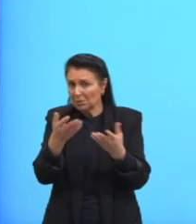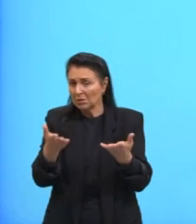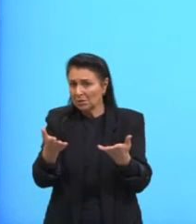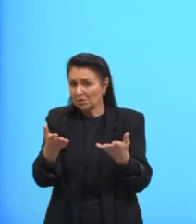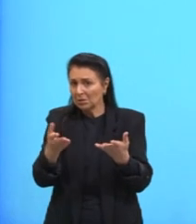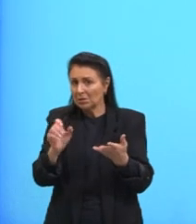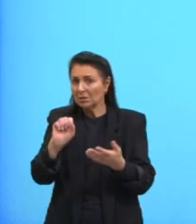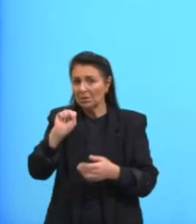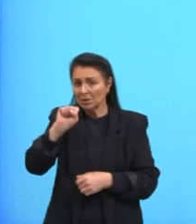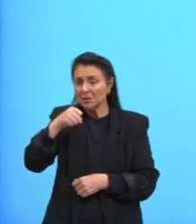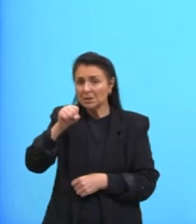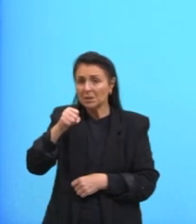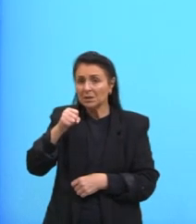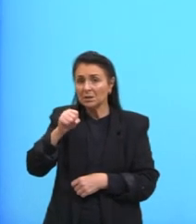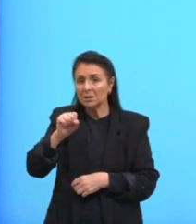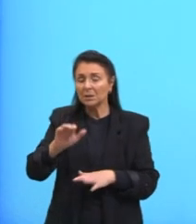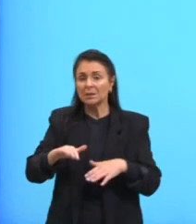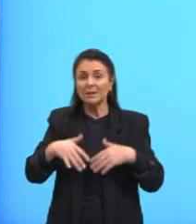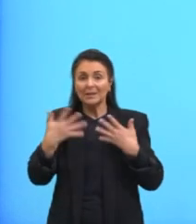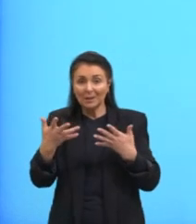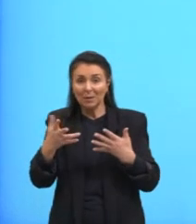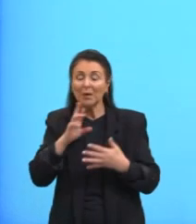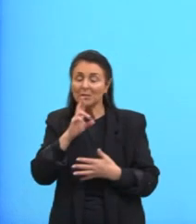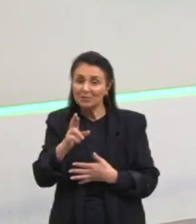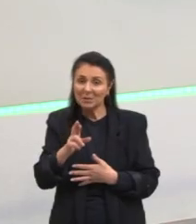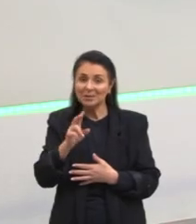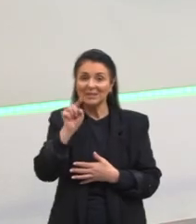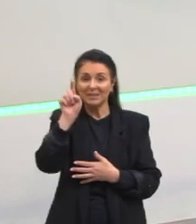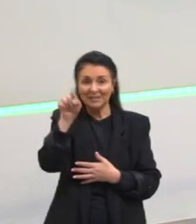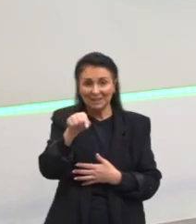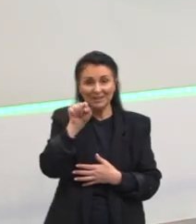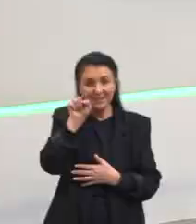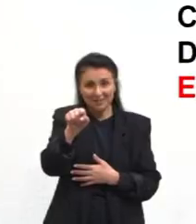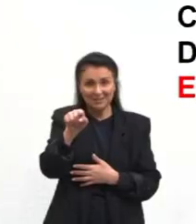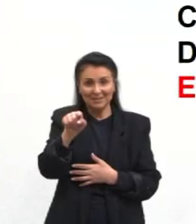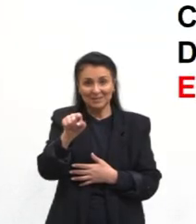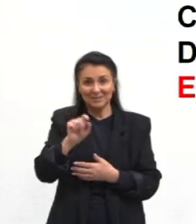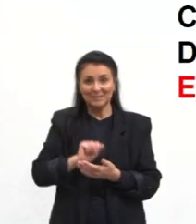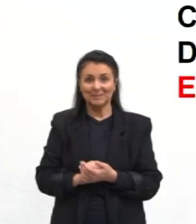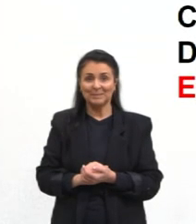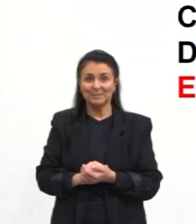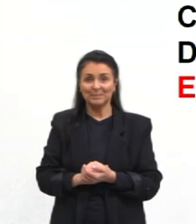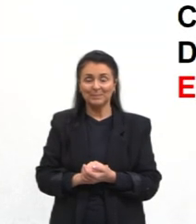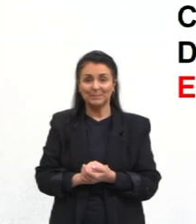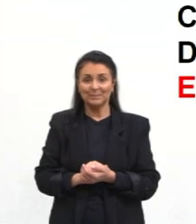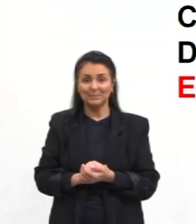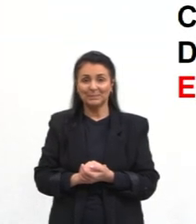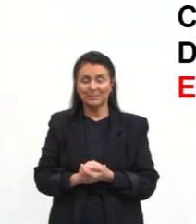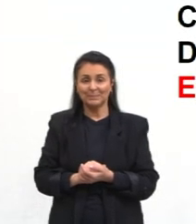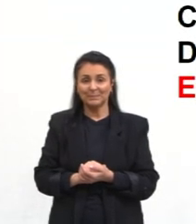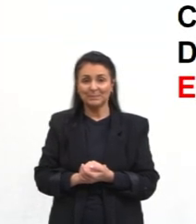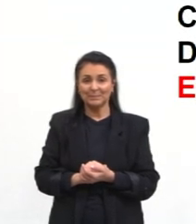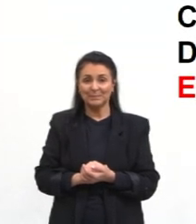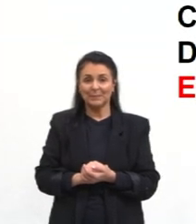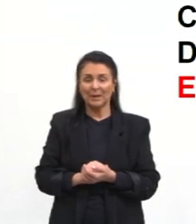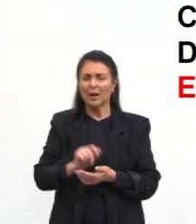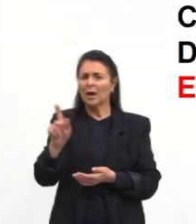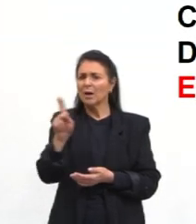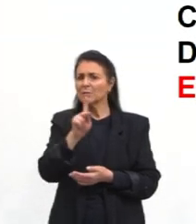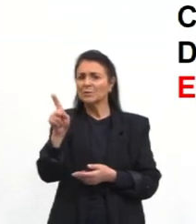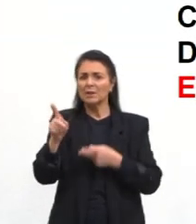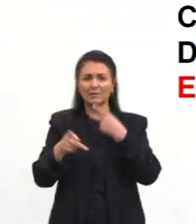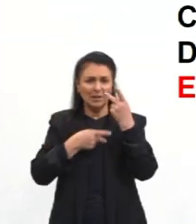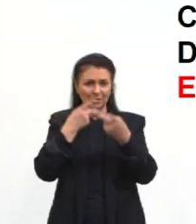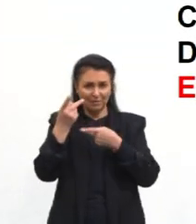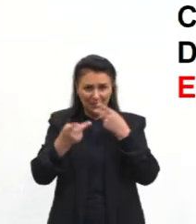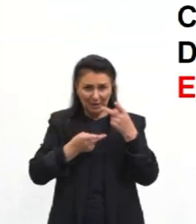Ah é né gente então é essa a questão certa eu vou falar para vocês